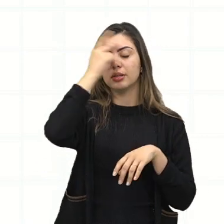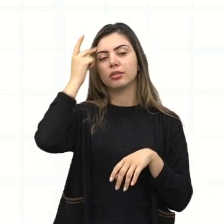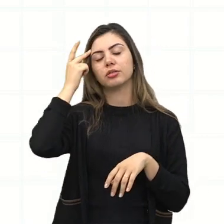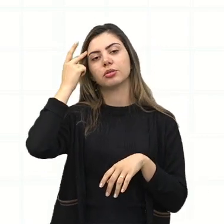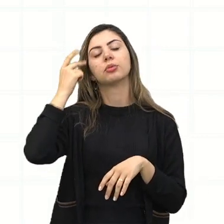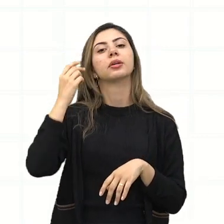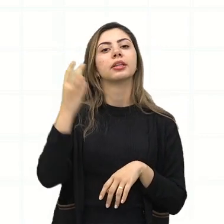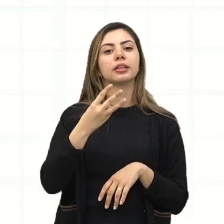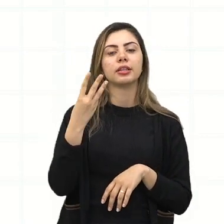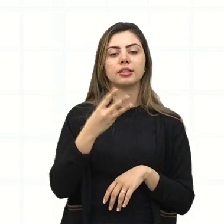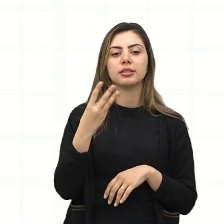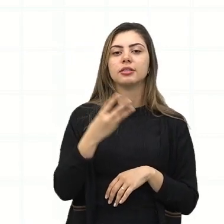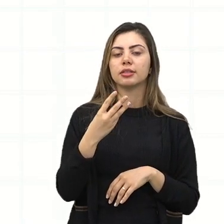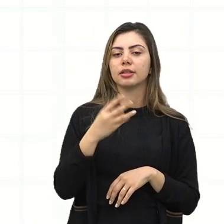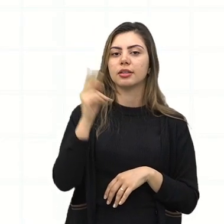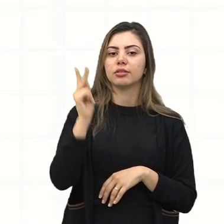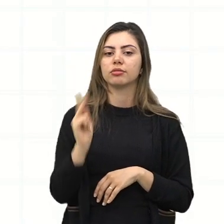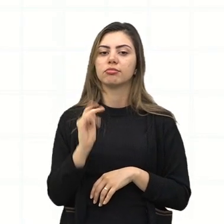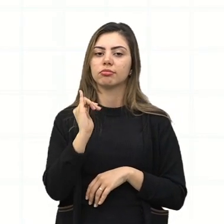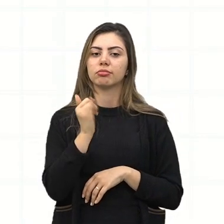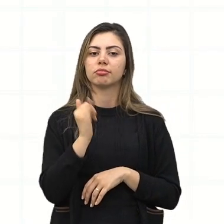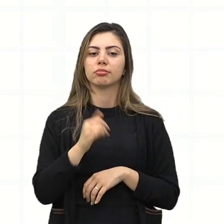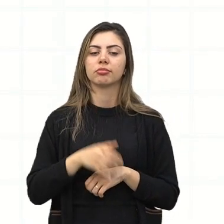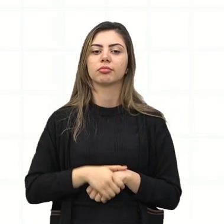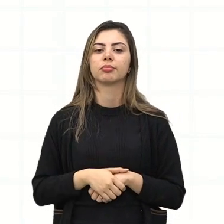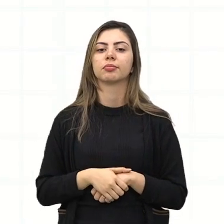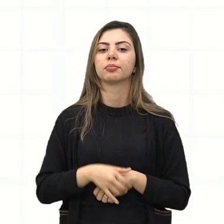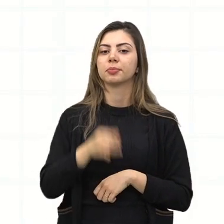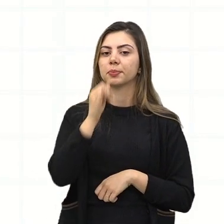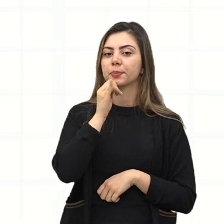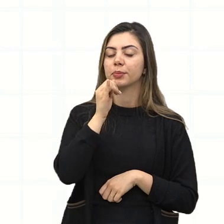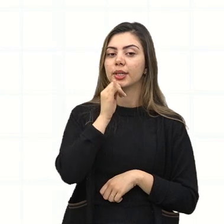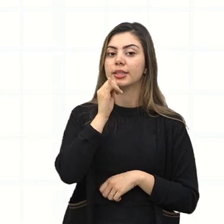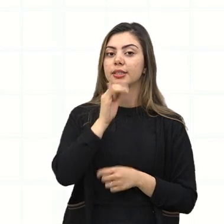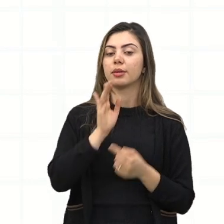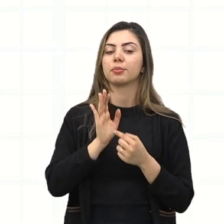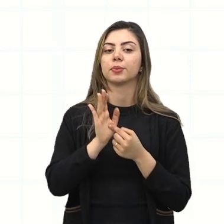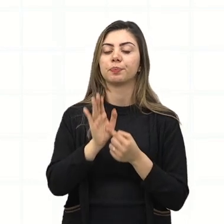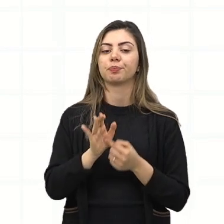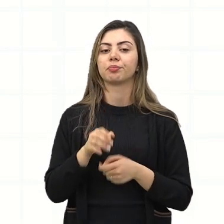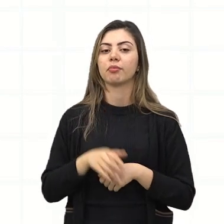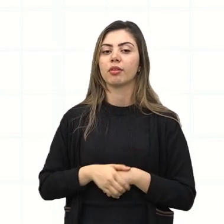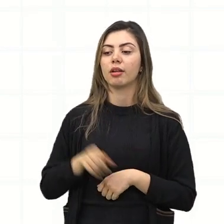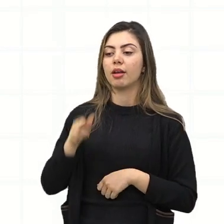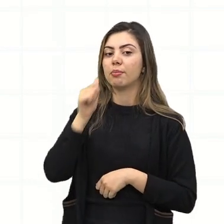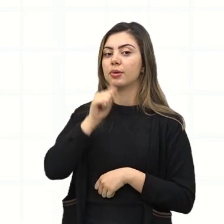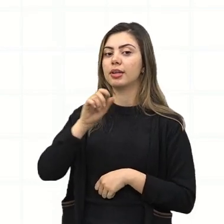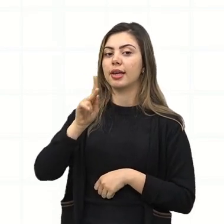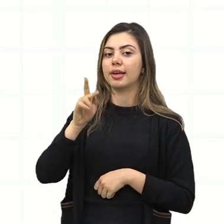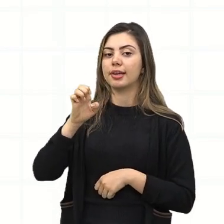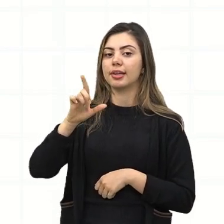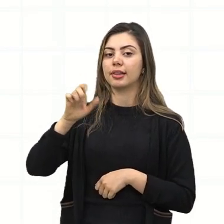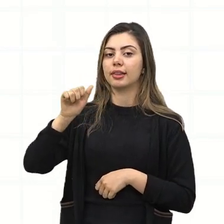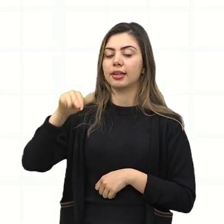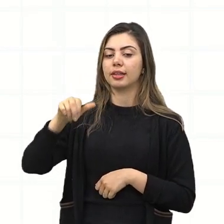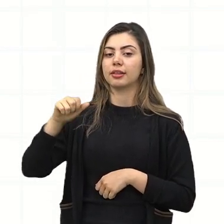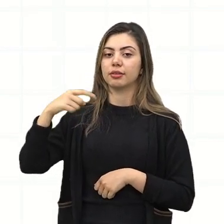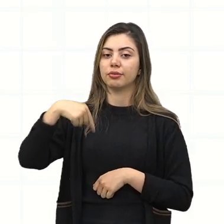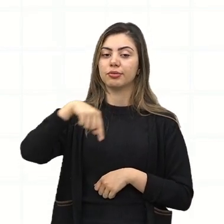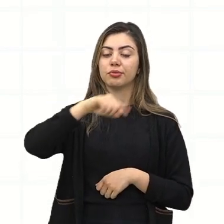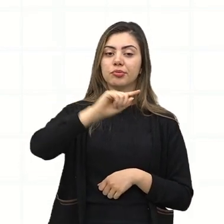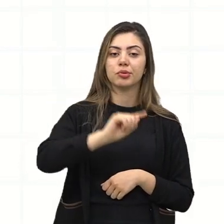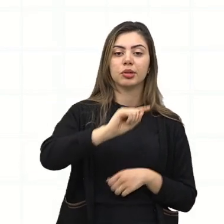história de outro ser, certo? Aí vamos ver exemplo aí. Helena foi à escola pela